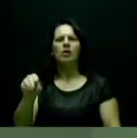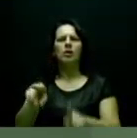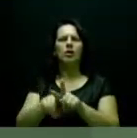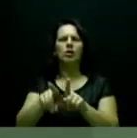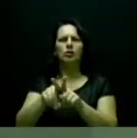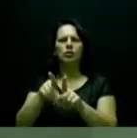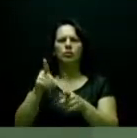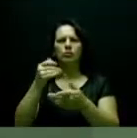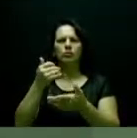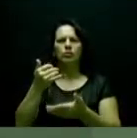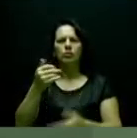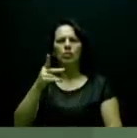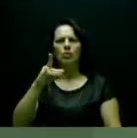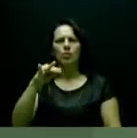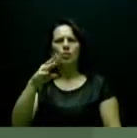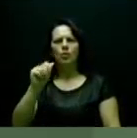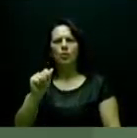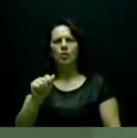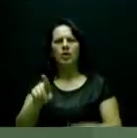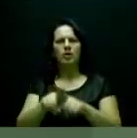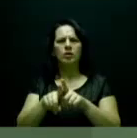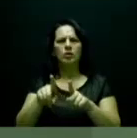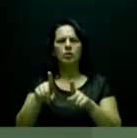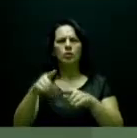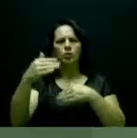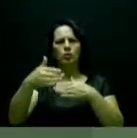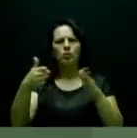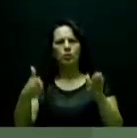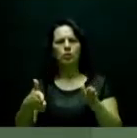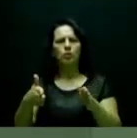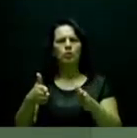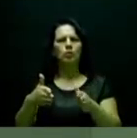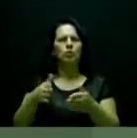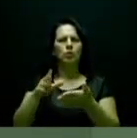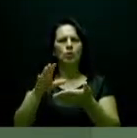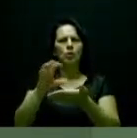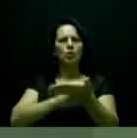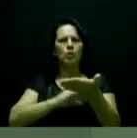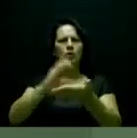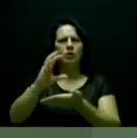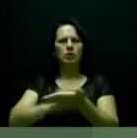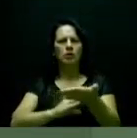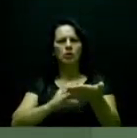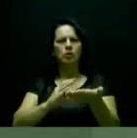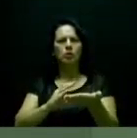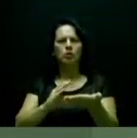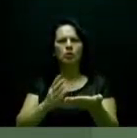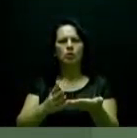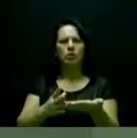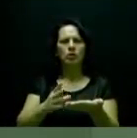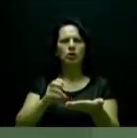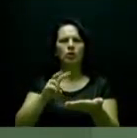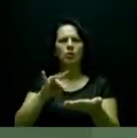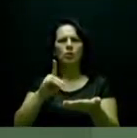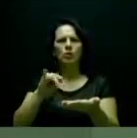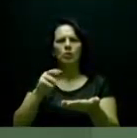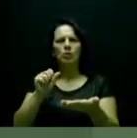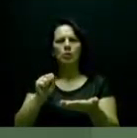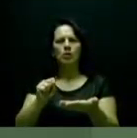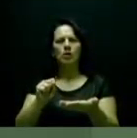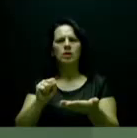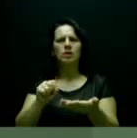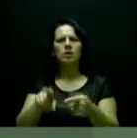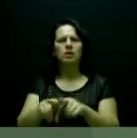cheira poeira, né? Ele contratou um escritório especializado, né, em crimes cibernéticos, crimes virtuais,